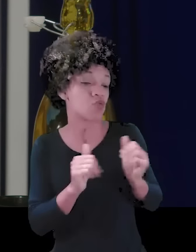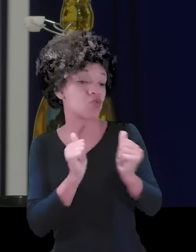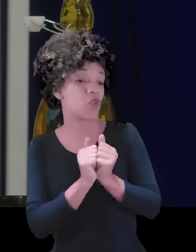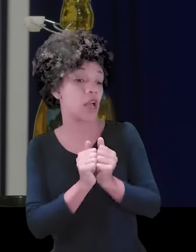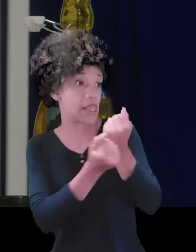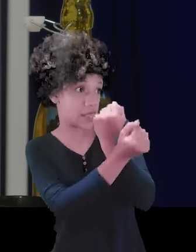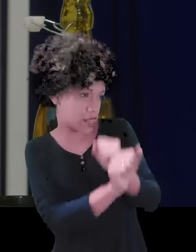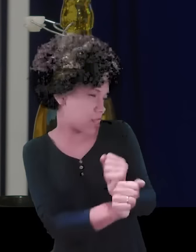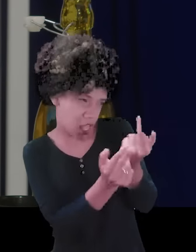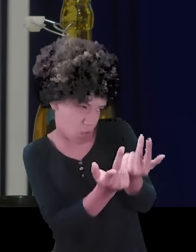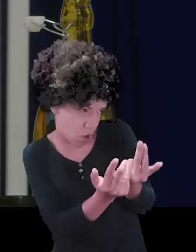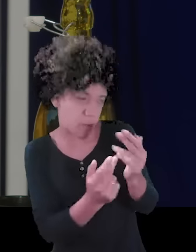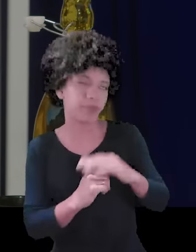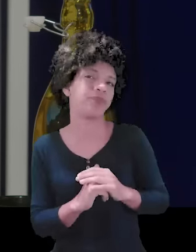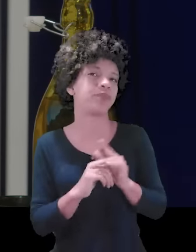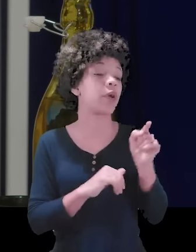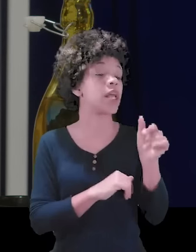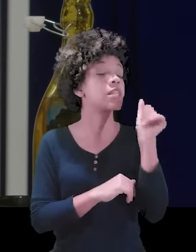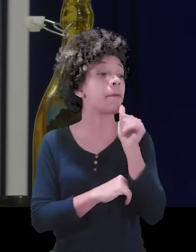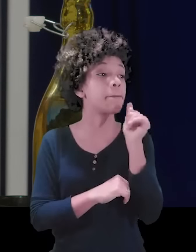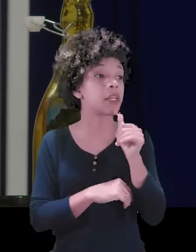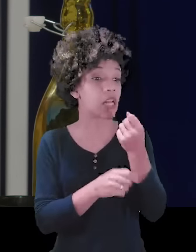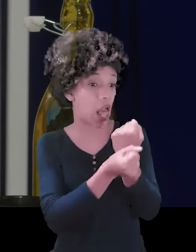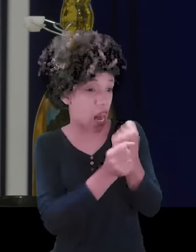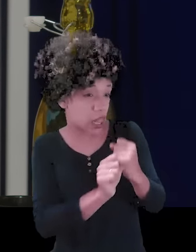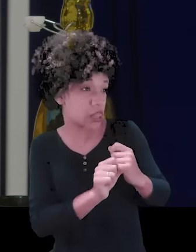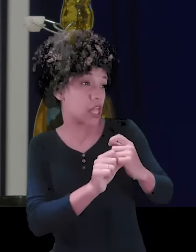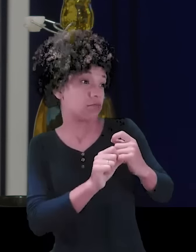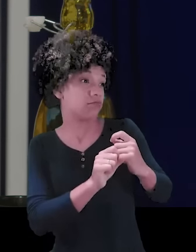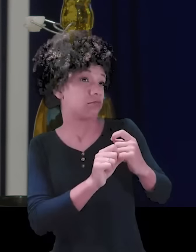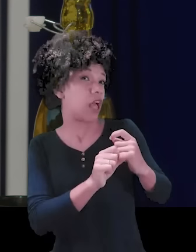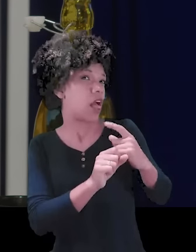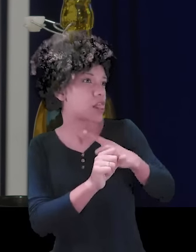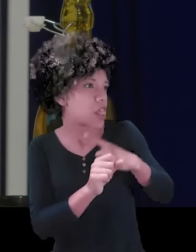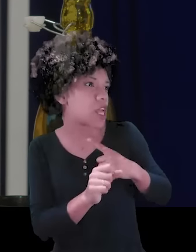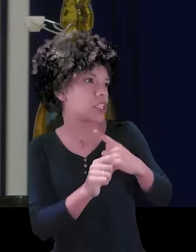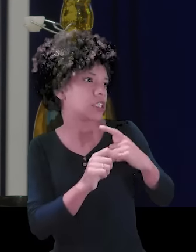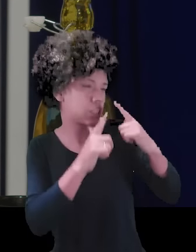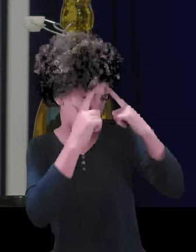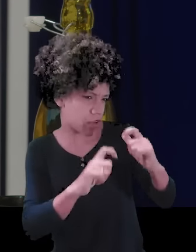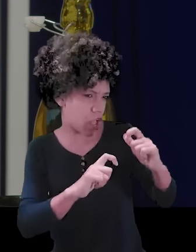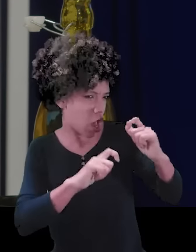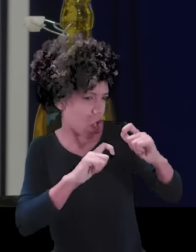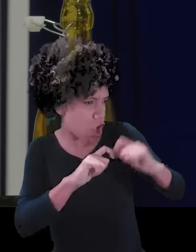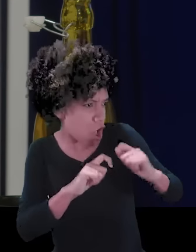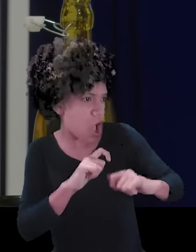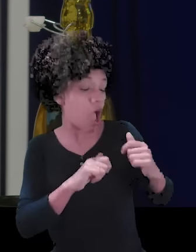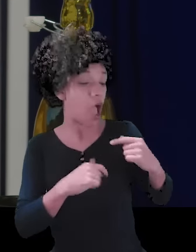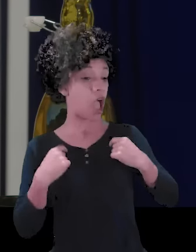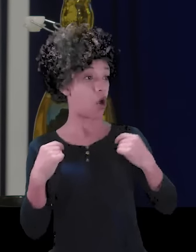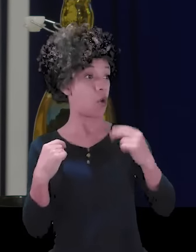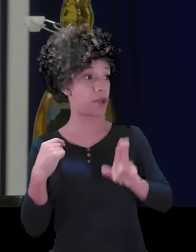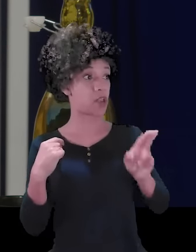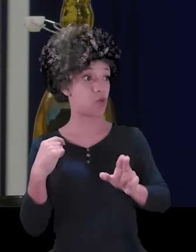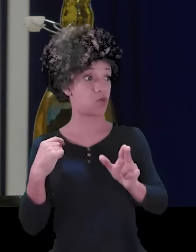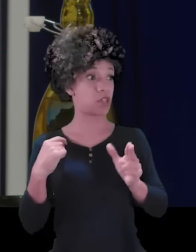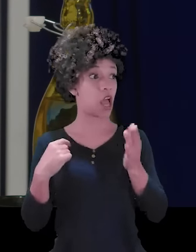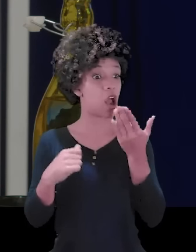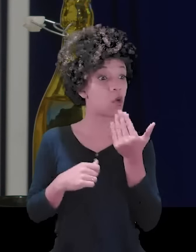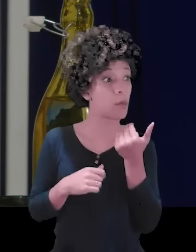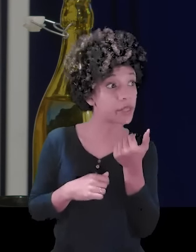trabalho análogo ao escravo Então essa menina é explorada sexualmente só que apresenta a roupa que ela usa a